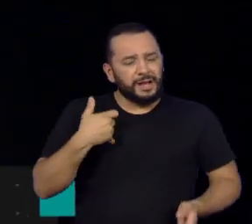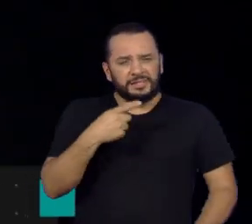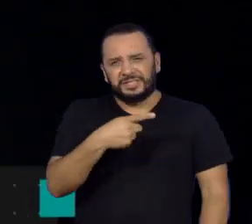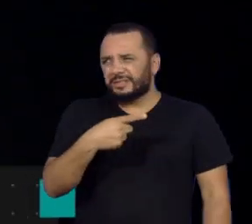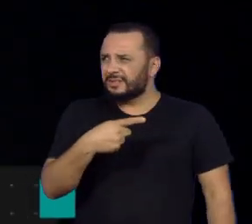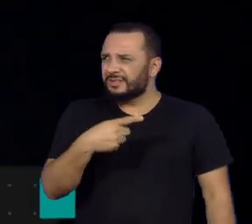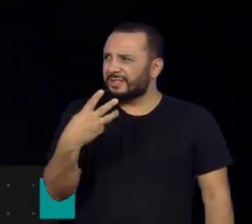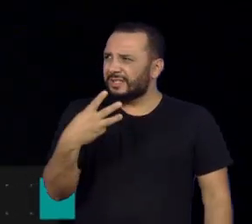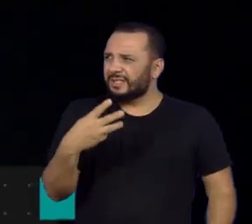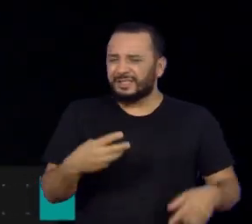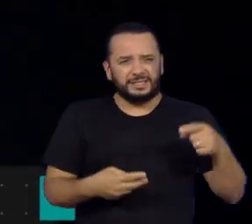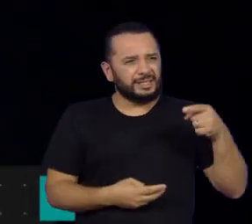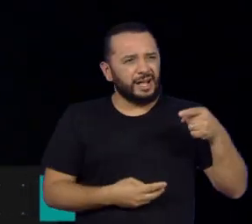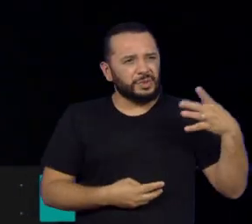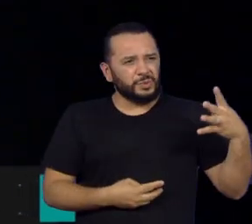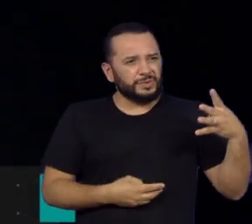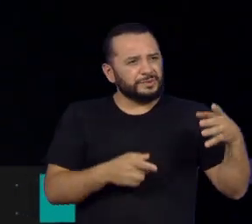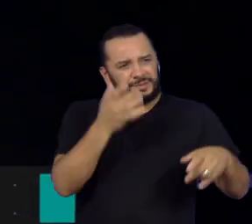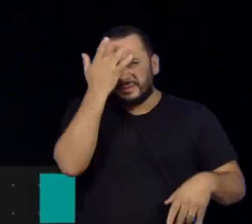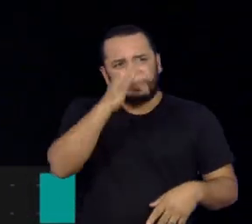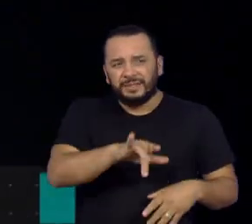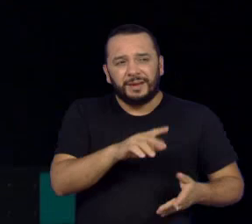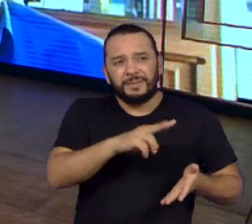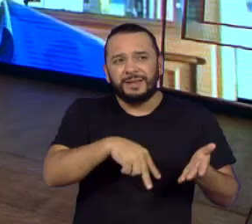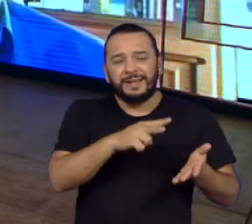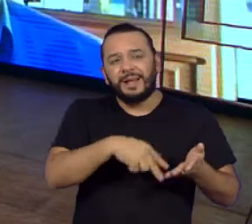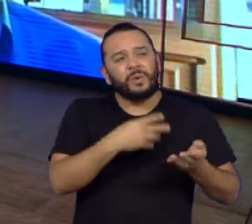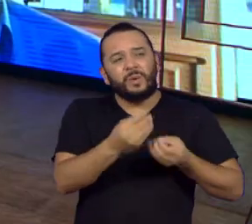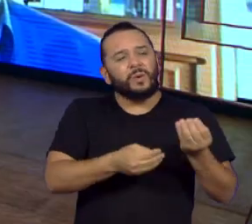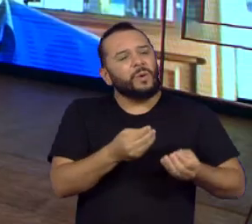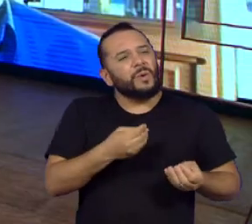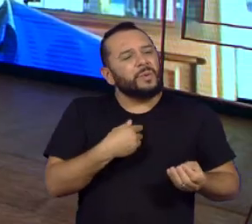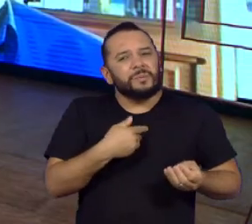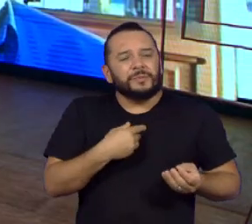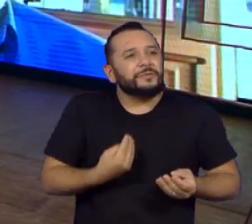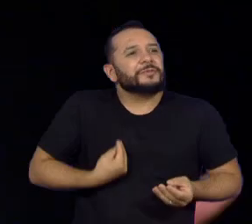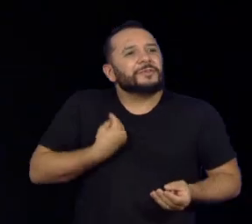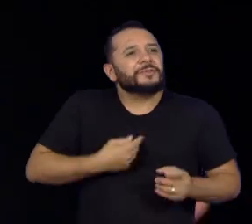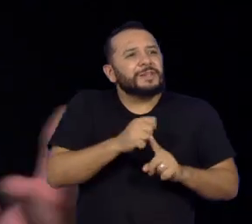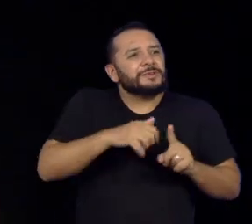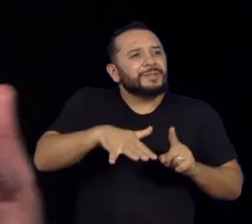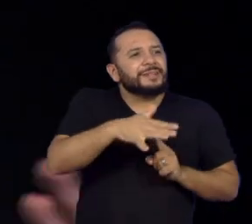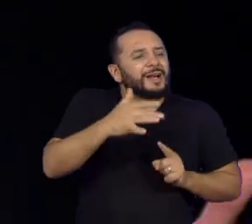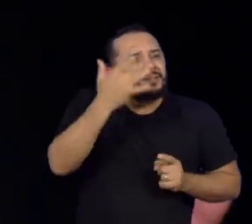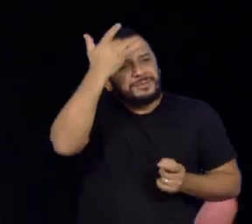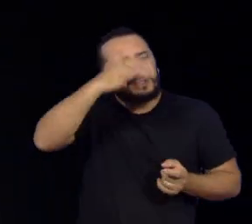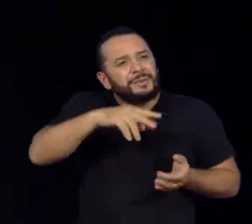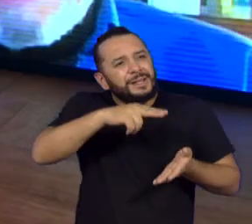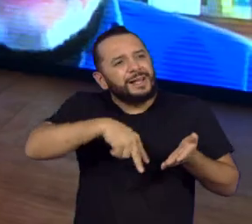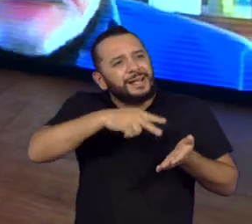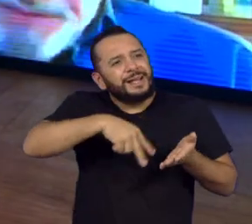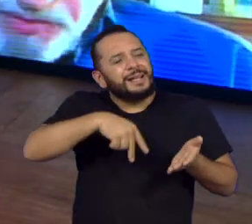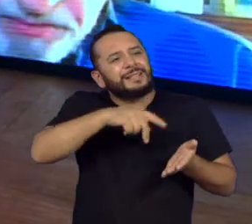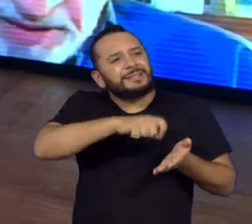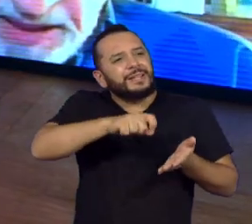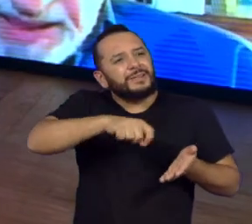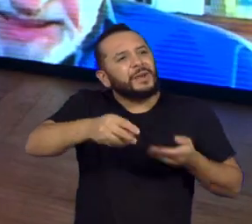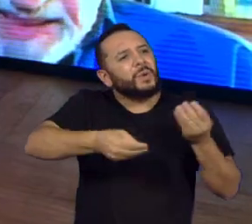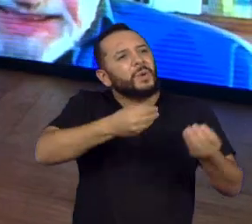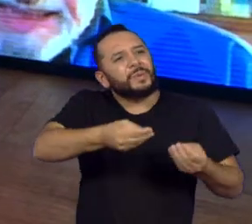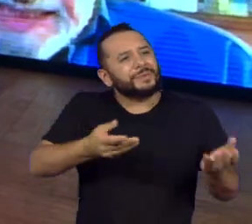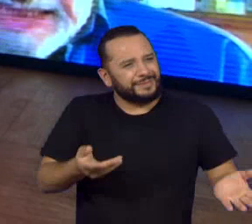os 13, 14 anos de idade. Como é que é o mundo de uma pessoa que não consegue ler nem escrever?